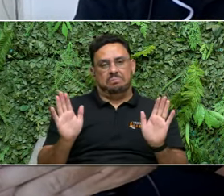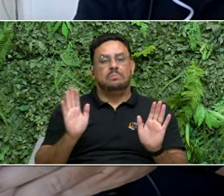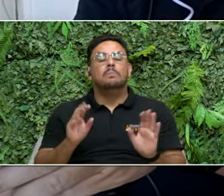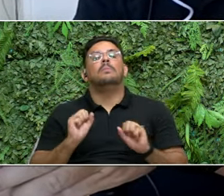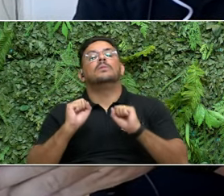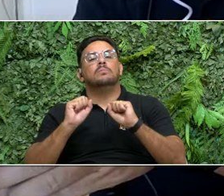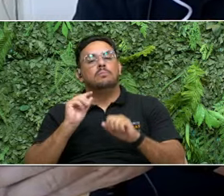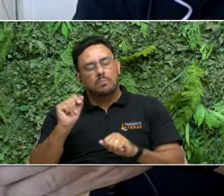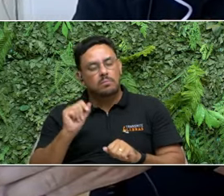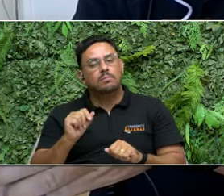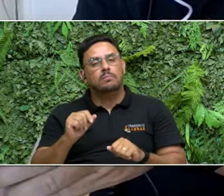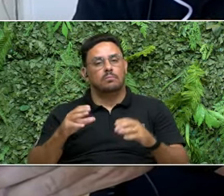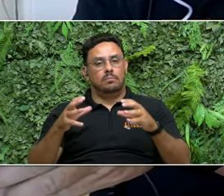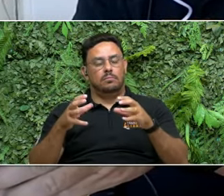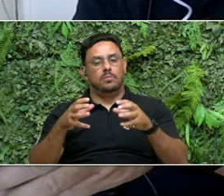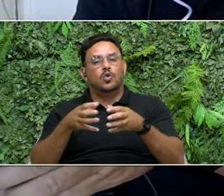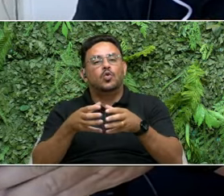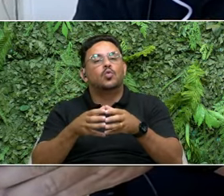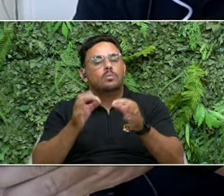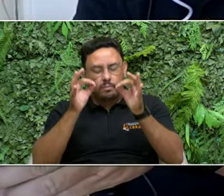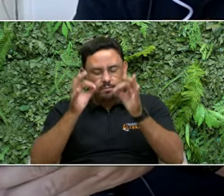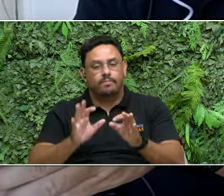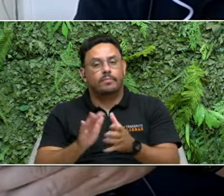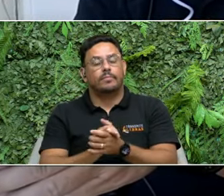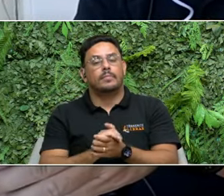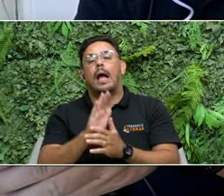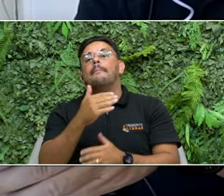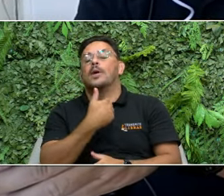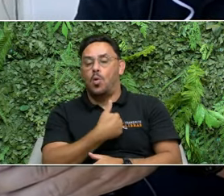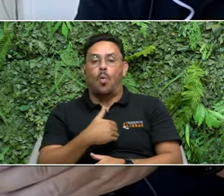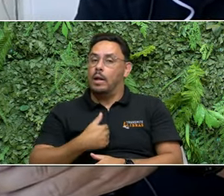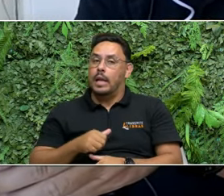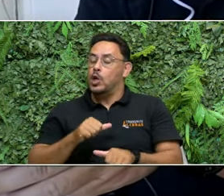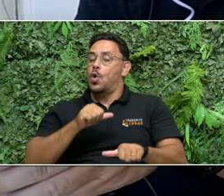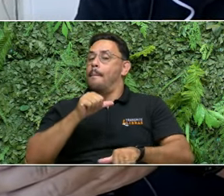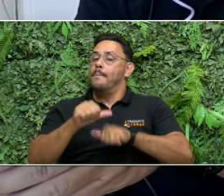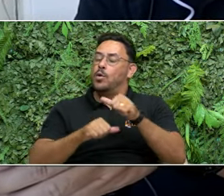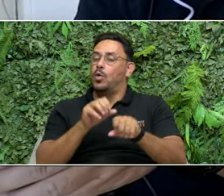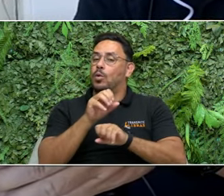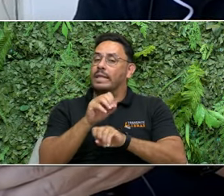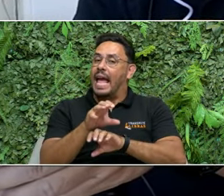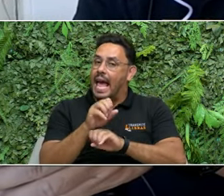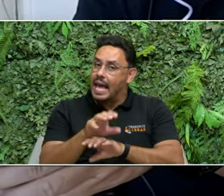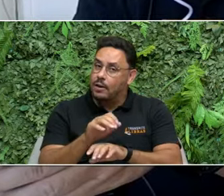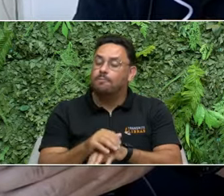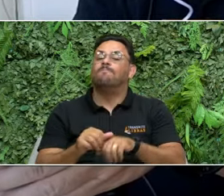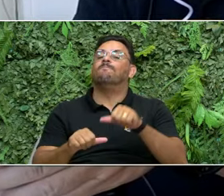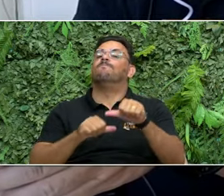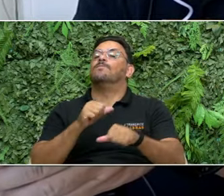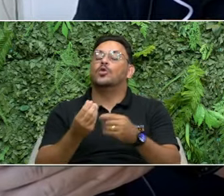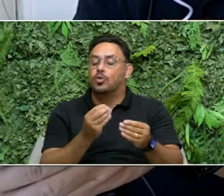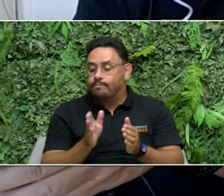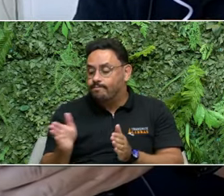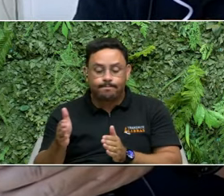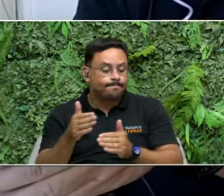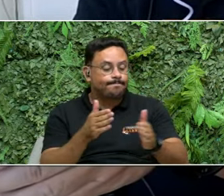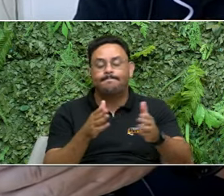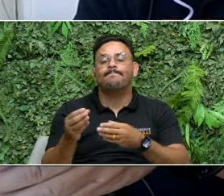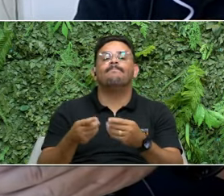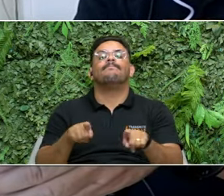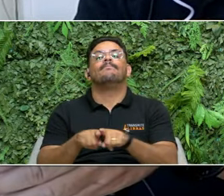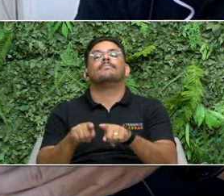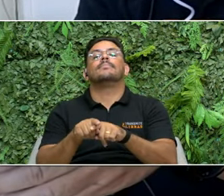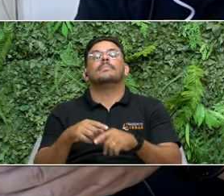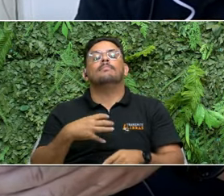praticamente o time ali na ponta da língua agora o Atlético não mudou o comando né vai mudar a forma de jogar mas também muda o Bob o